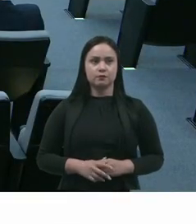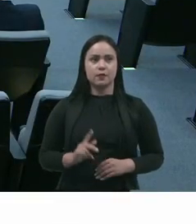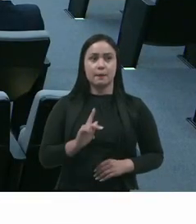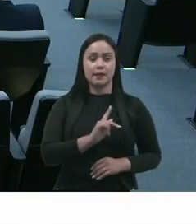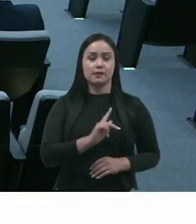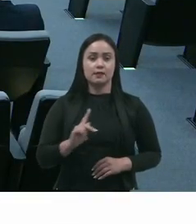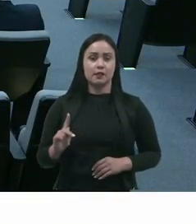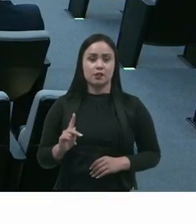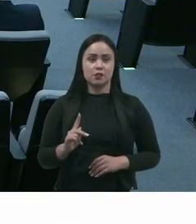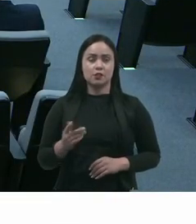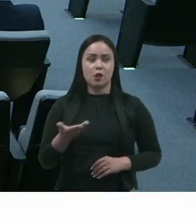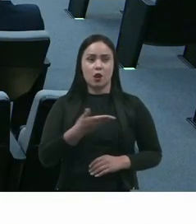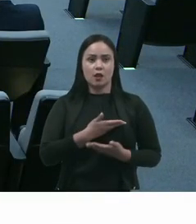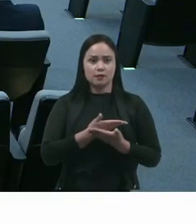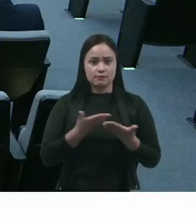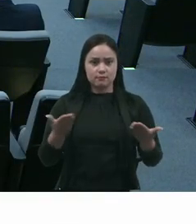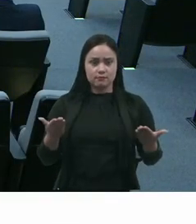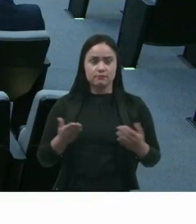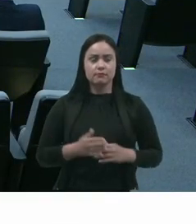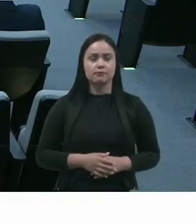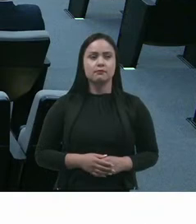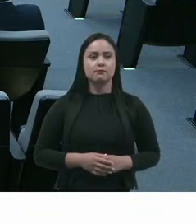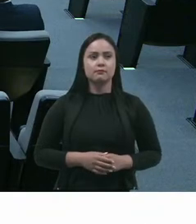Presidente, eminentes colegas,